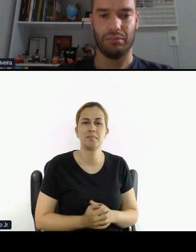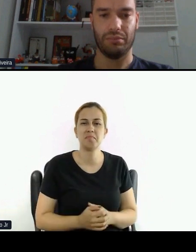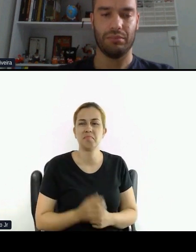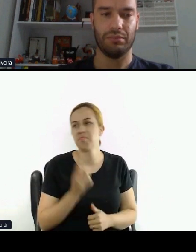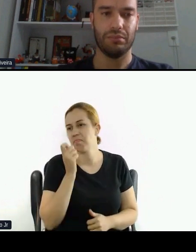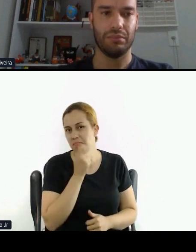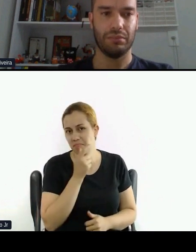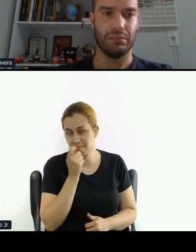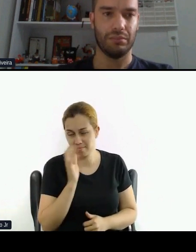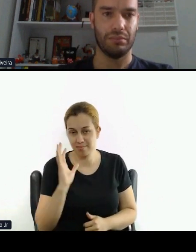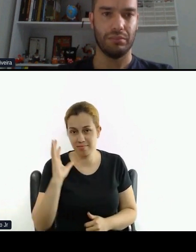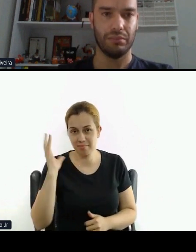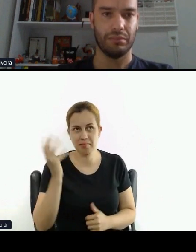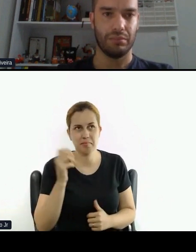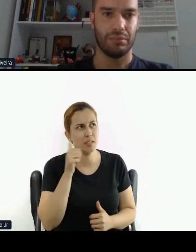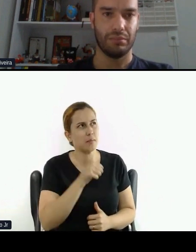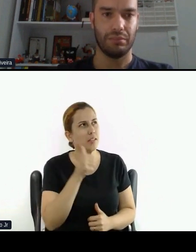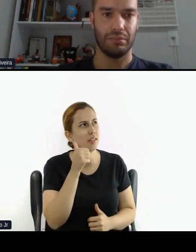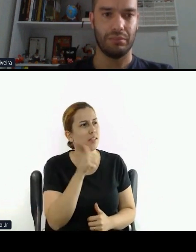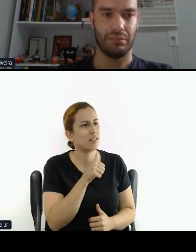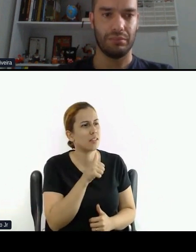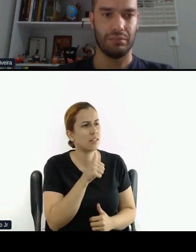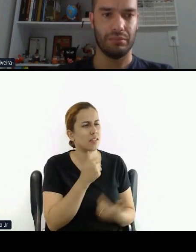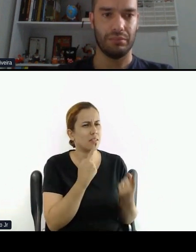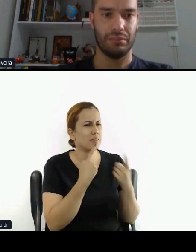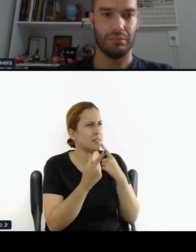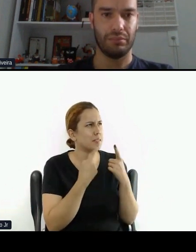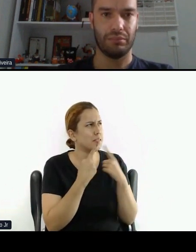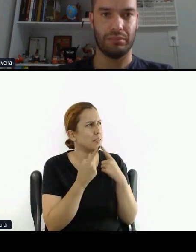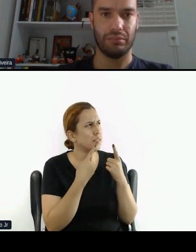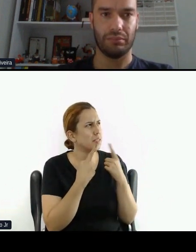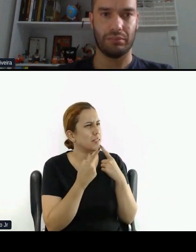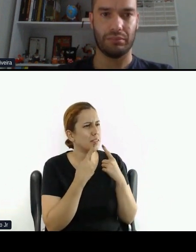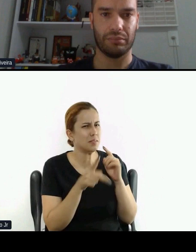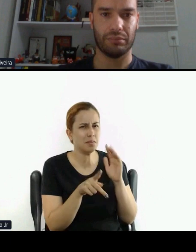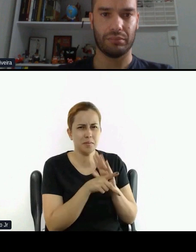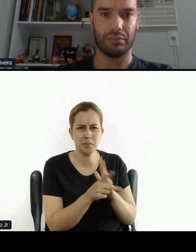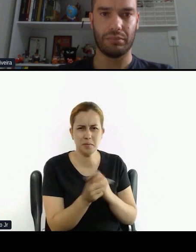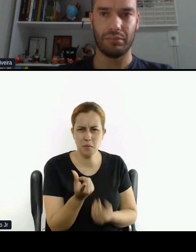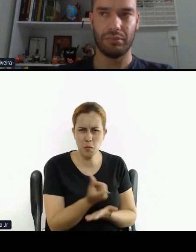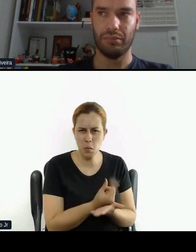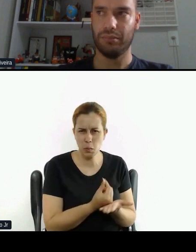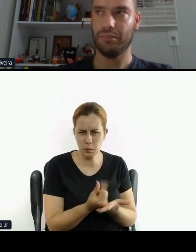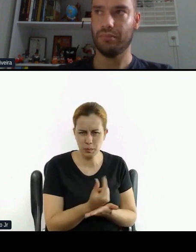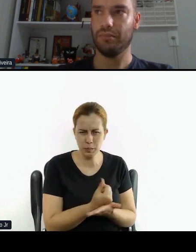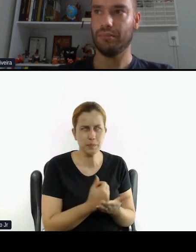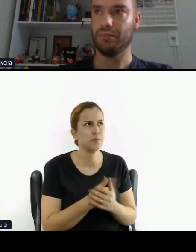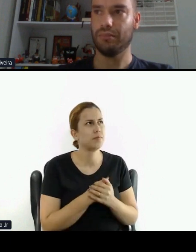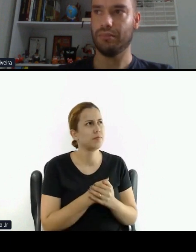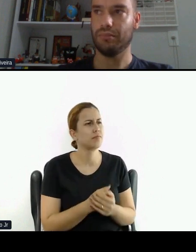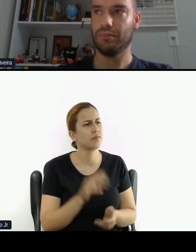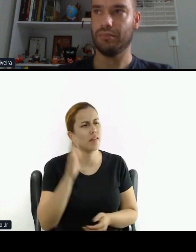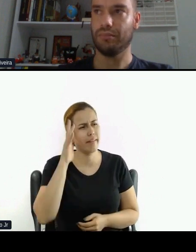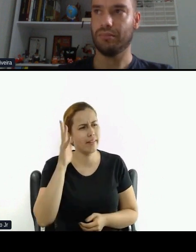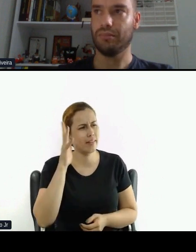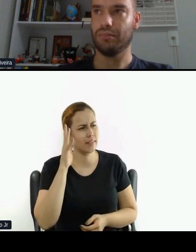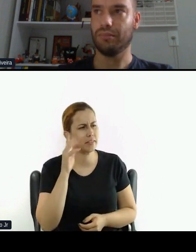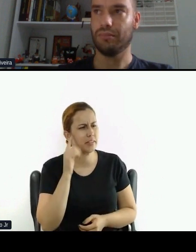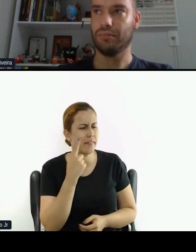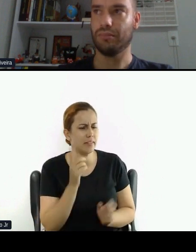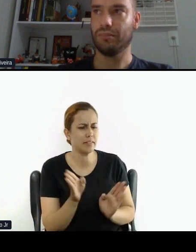das palestras que a menina, a gente estava comentando a respeito de custo, né? Você não, a gente não pode olhar a acessibilidade como um